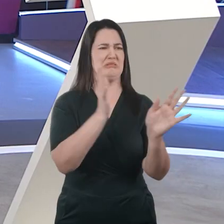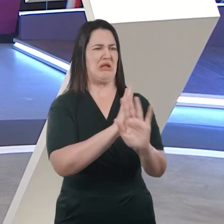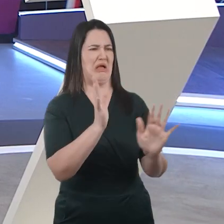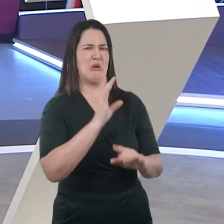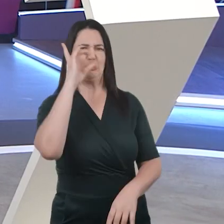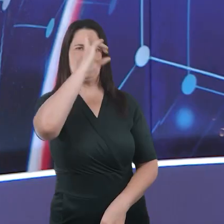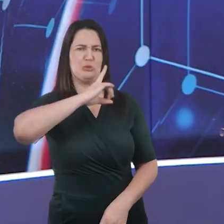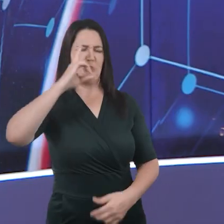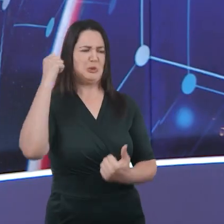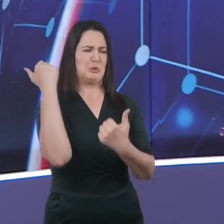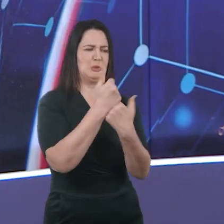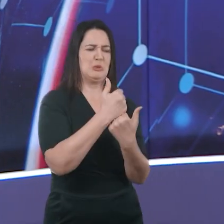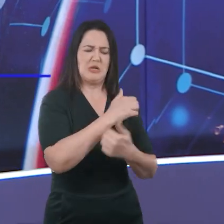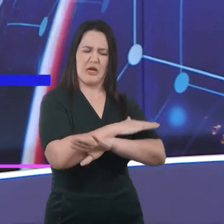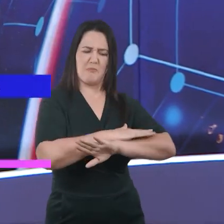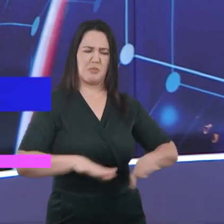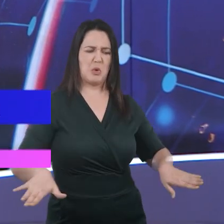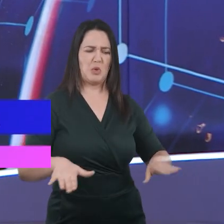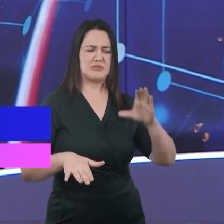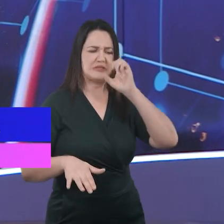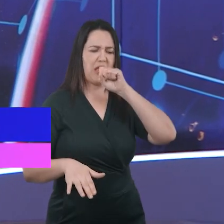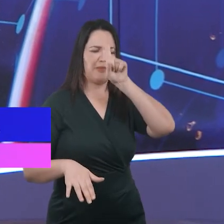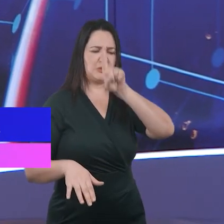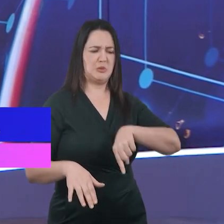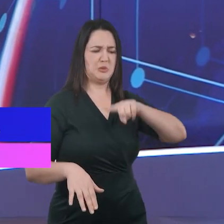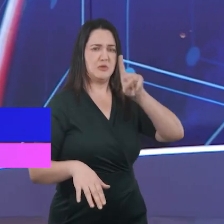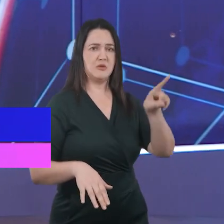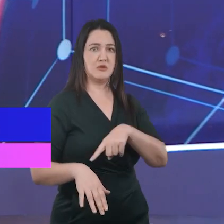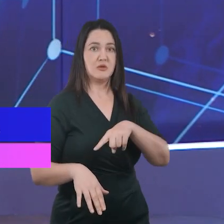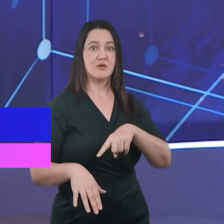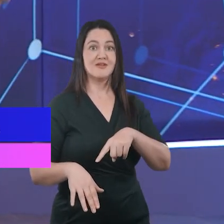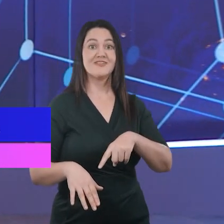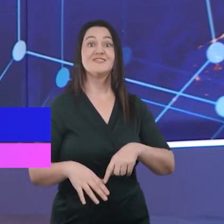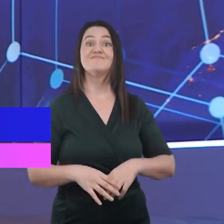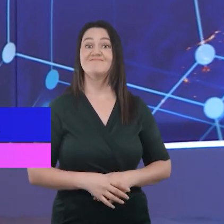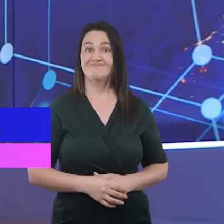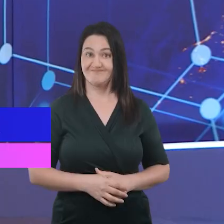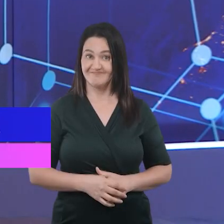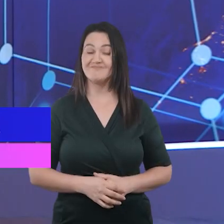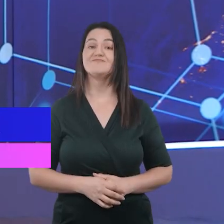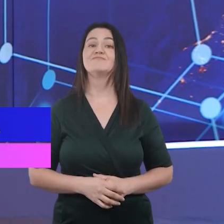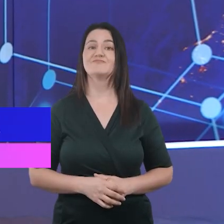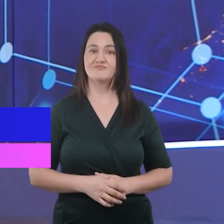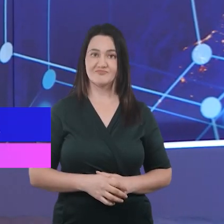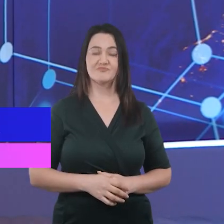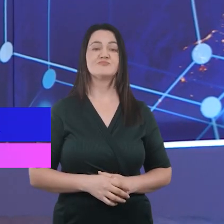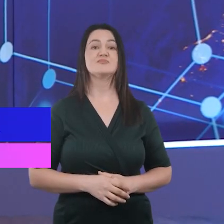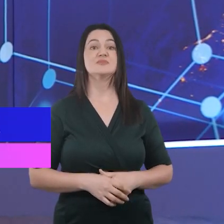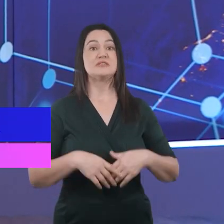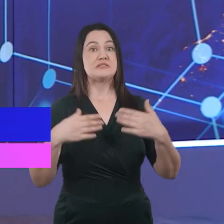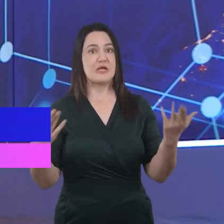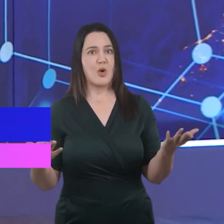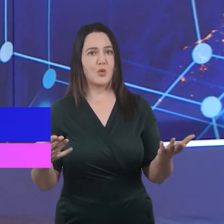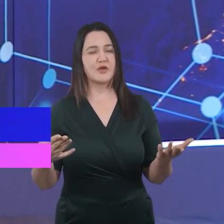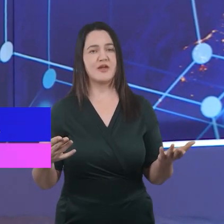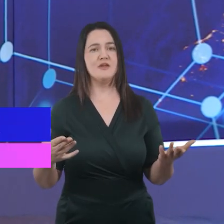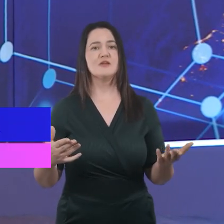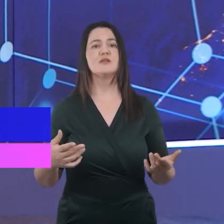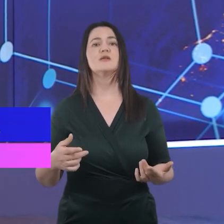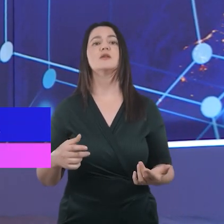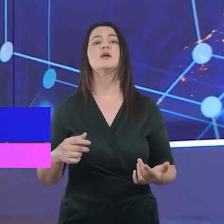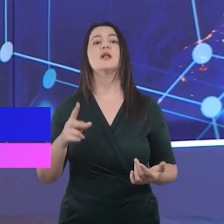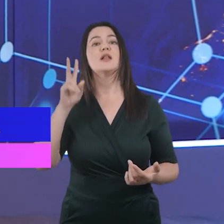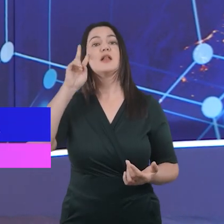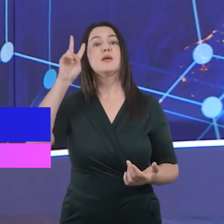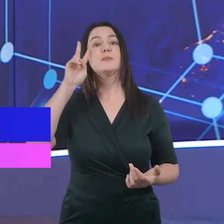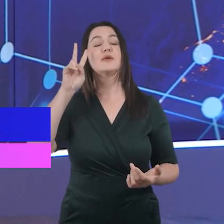escuridão. Constantino também foi o responsável pelo primeiro decreto dominical, onde ele estabeleceu de maneira clara e